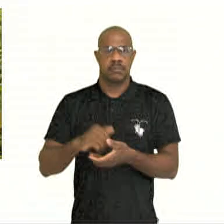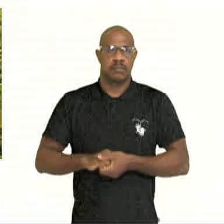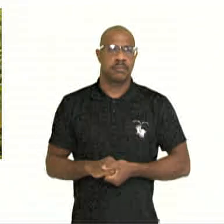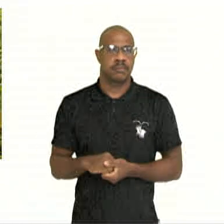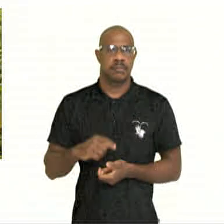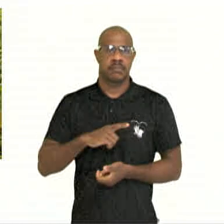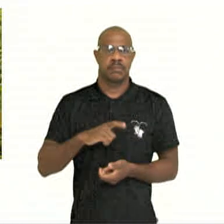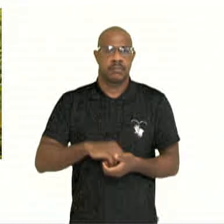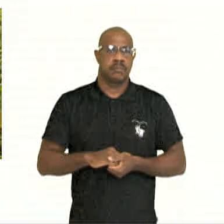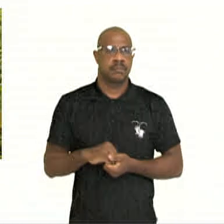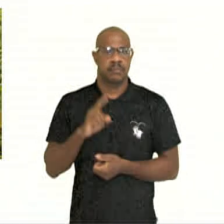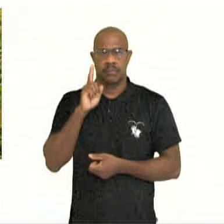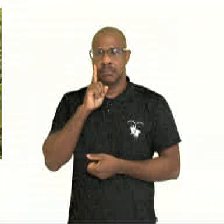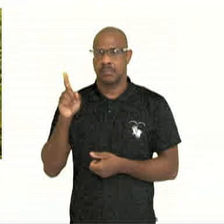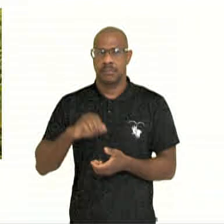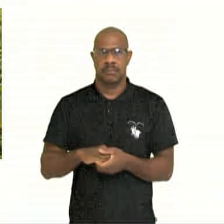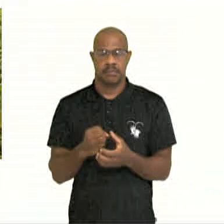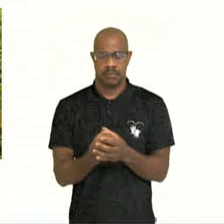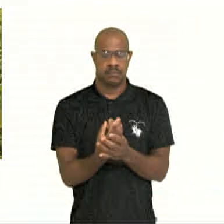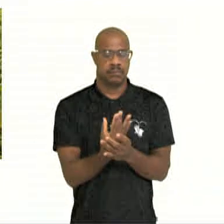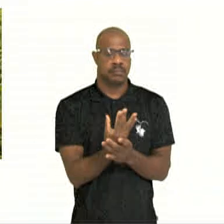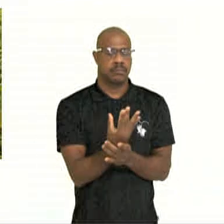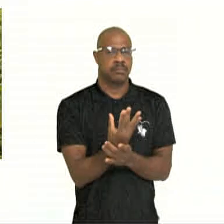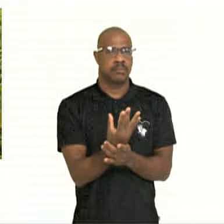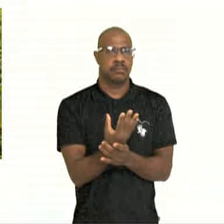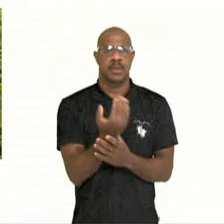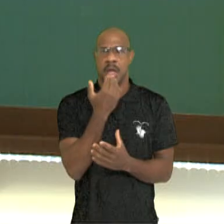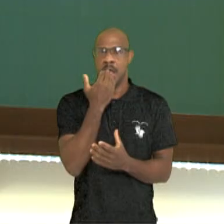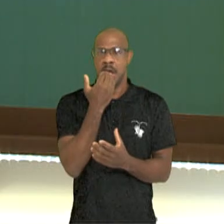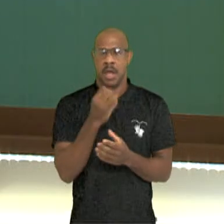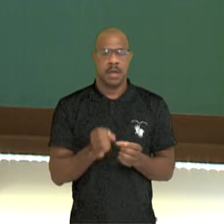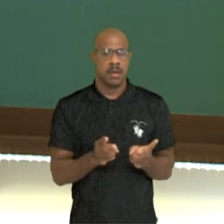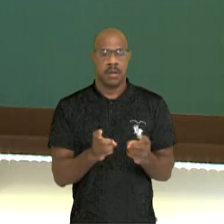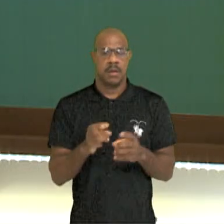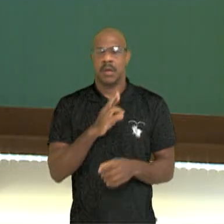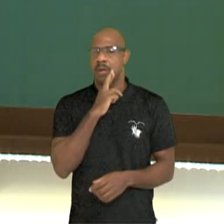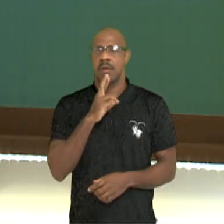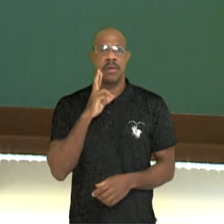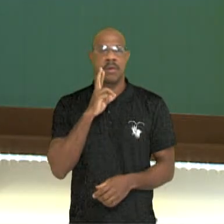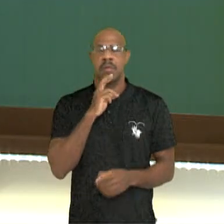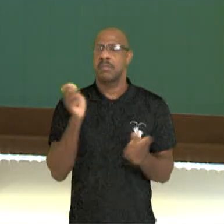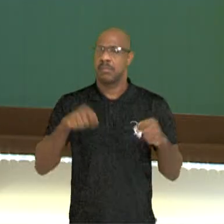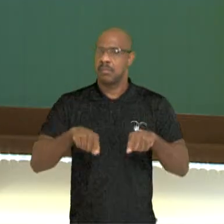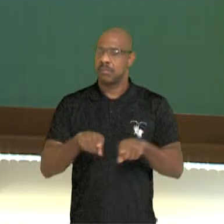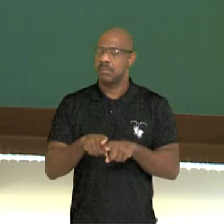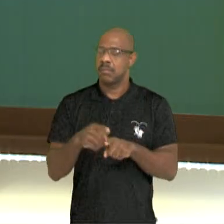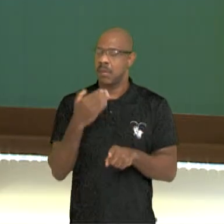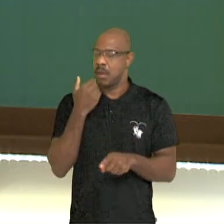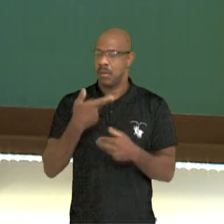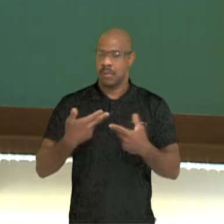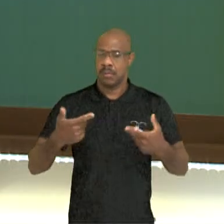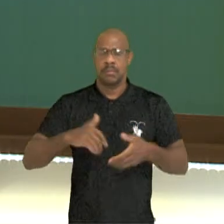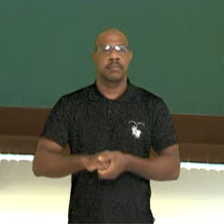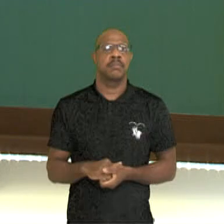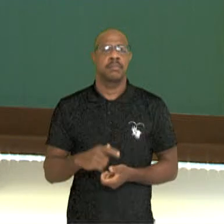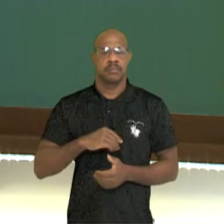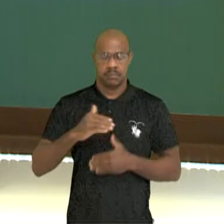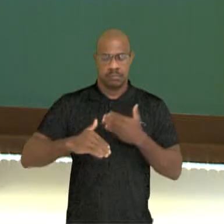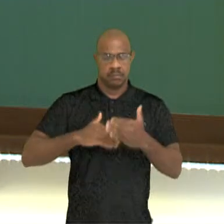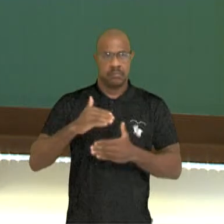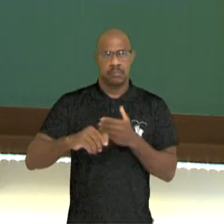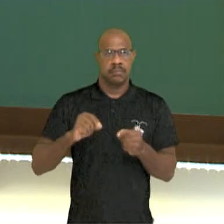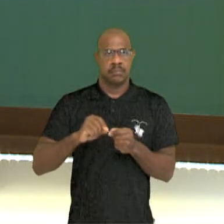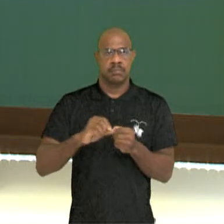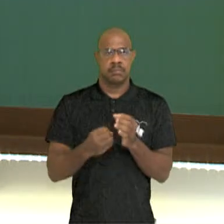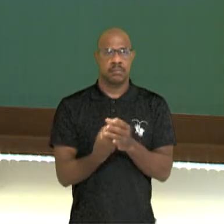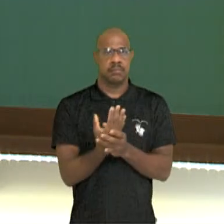oferecendo báculos ou brotos de samambaia no processo como alimentação, O processo para fazer a